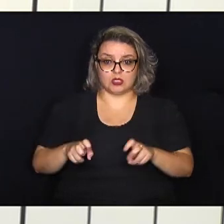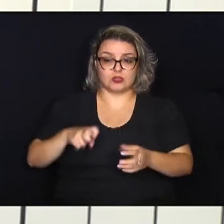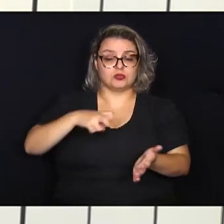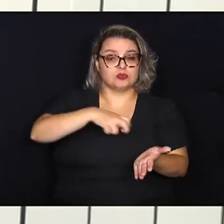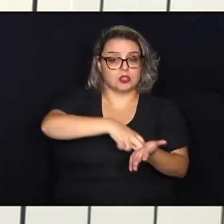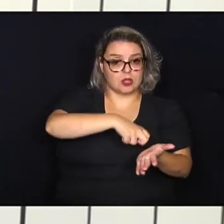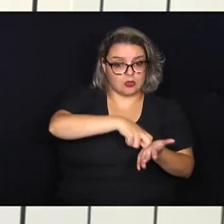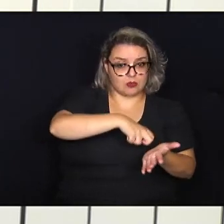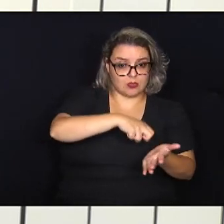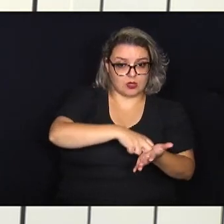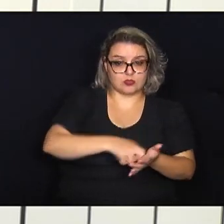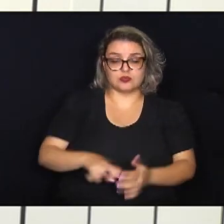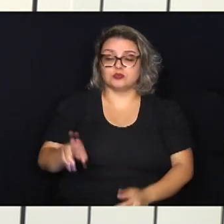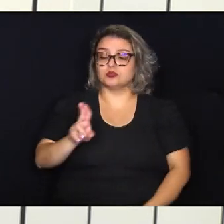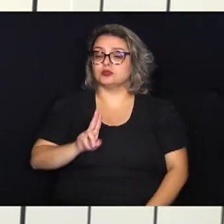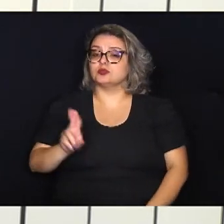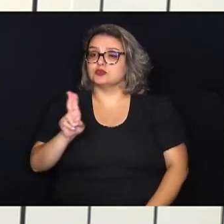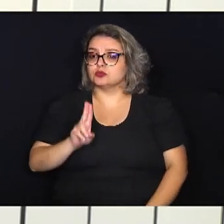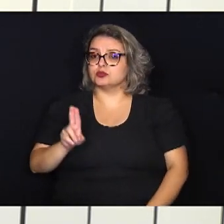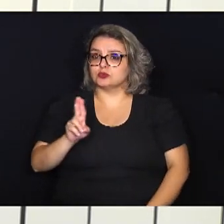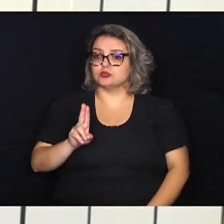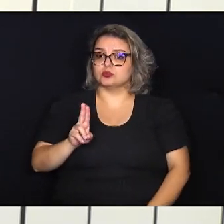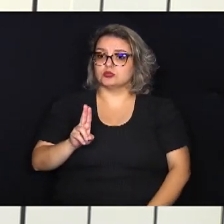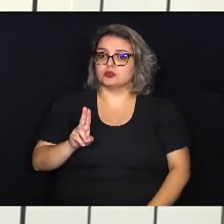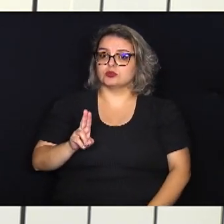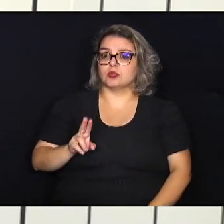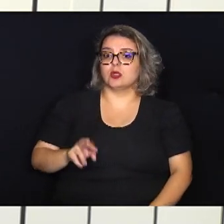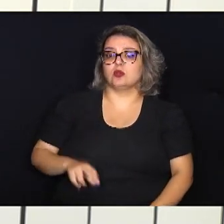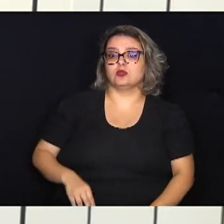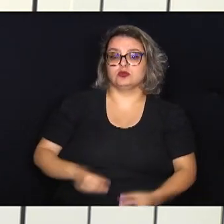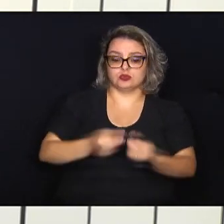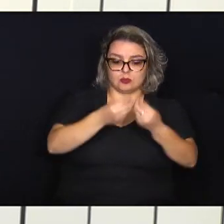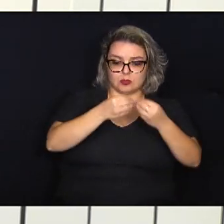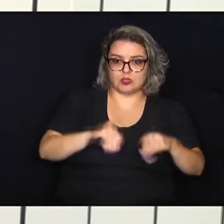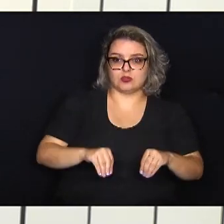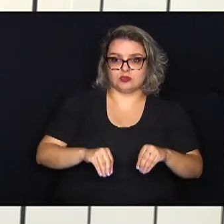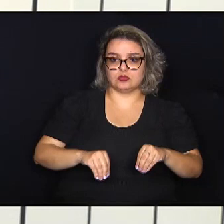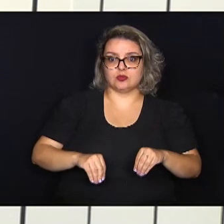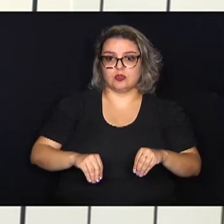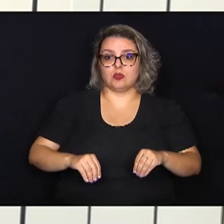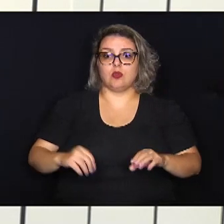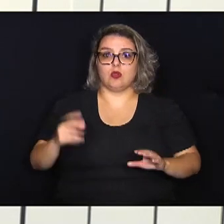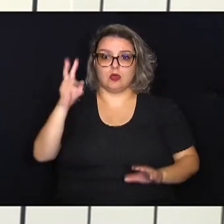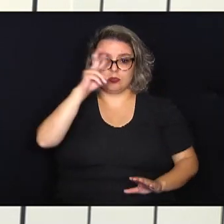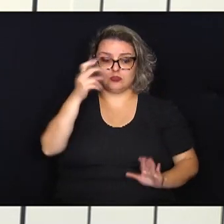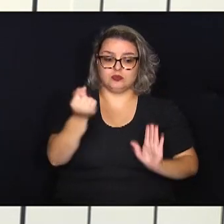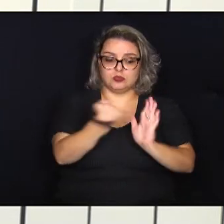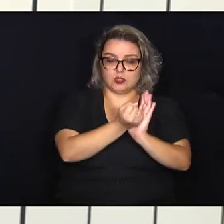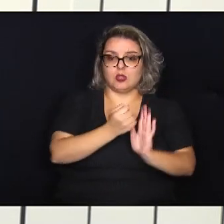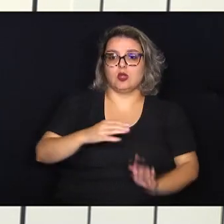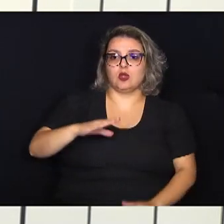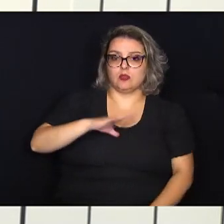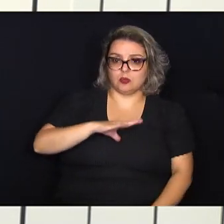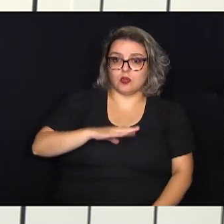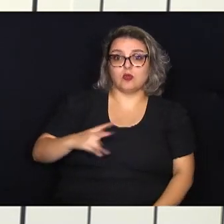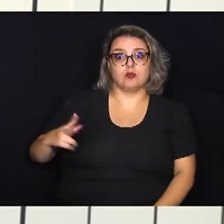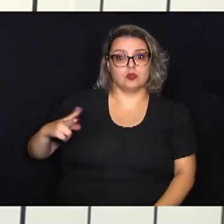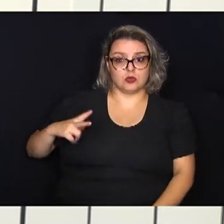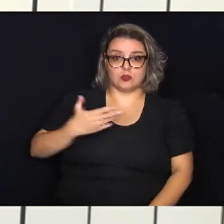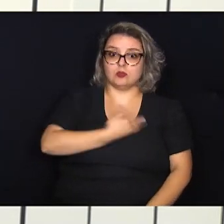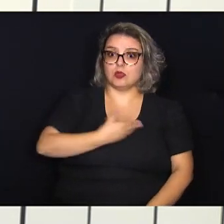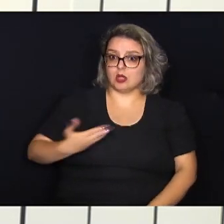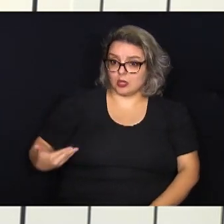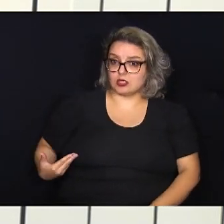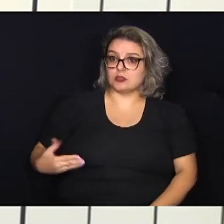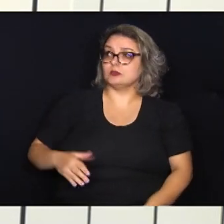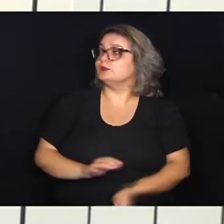penalidades aplicadas aos causadores de danos ao patrimônio público e privado na cidade de Campinas.